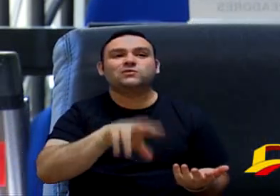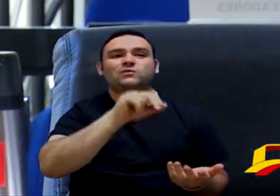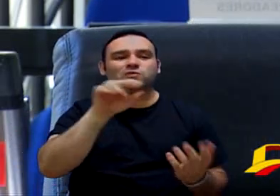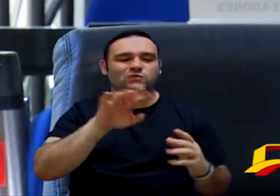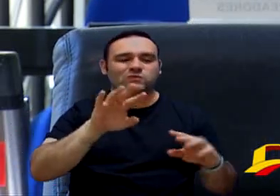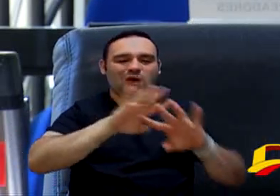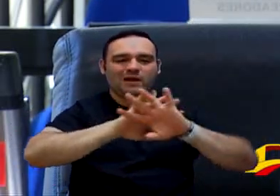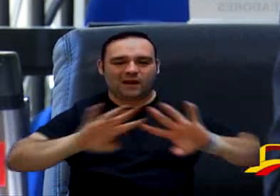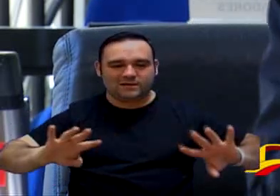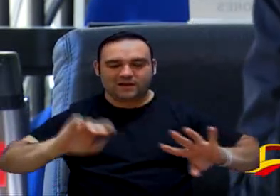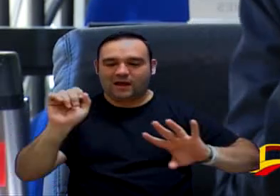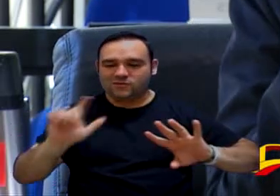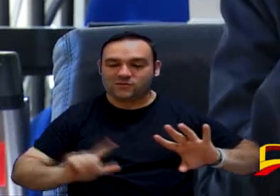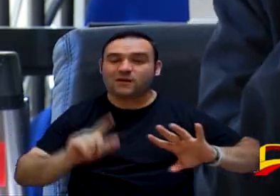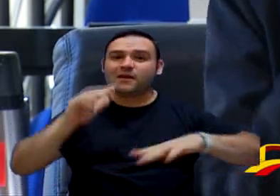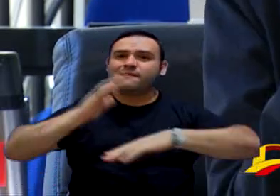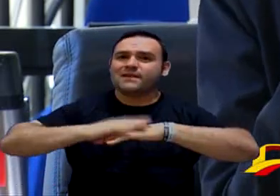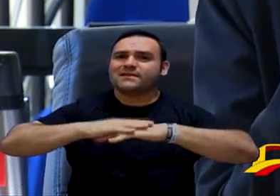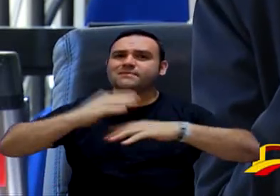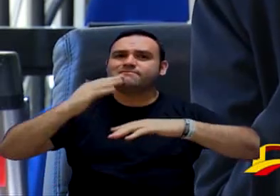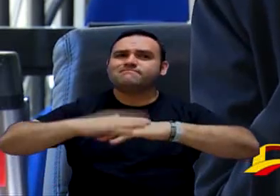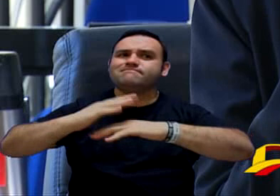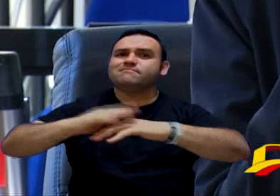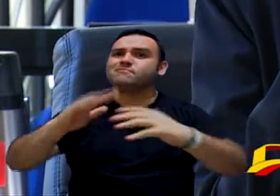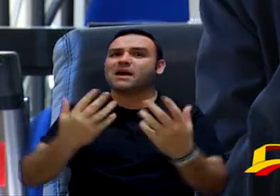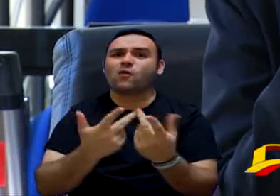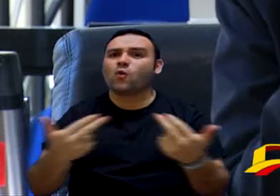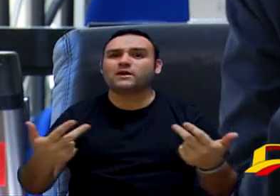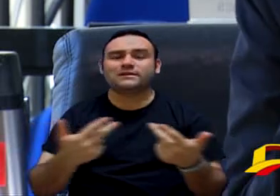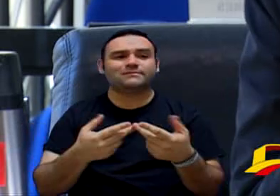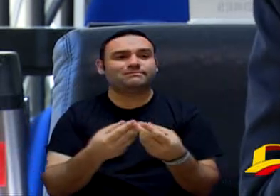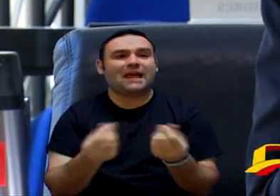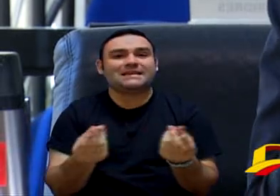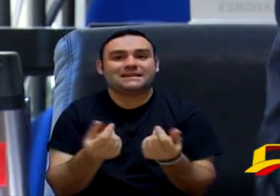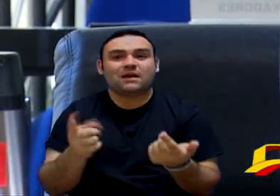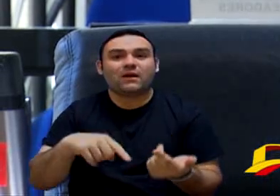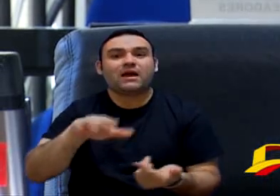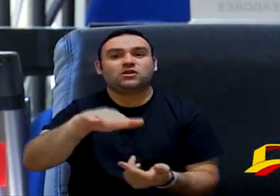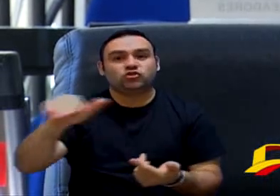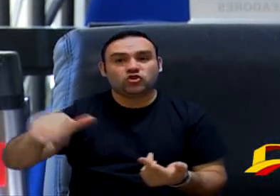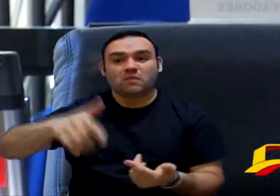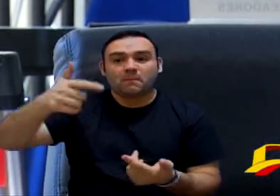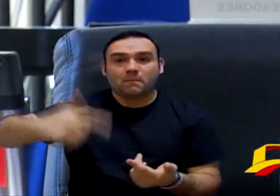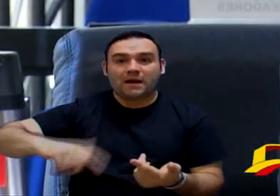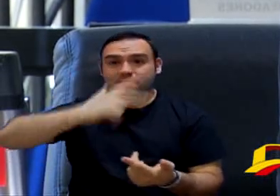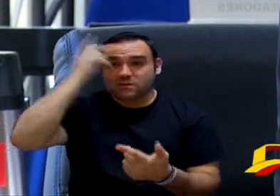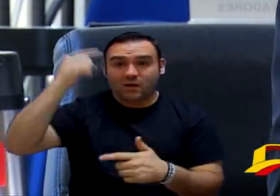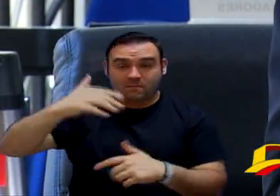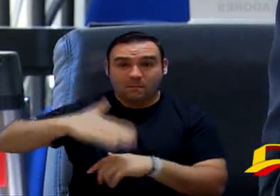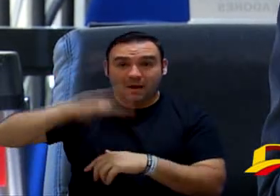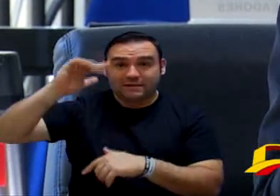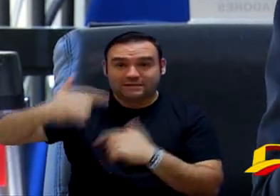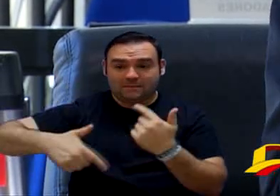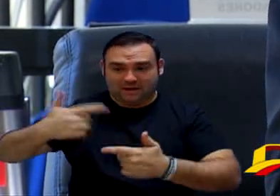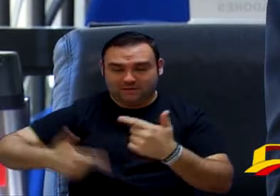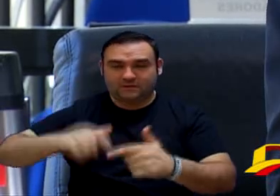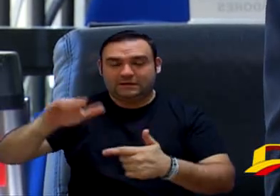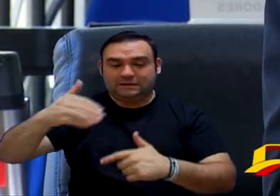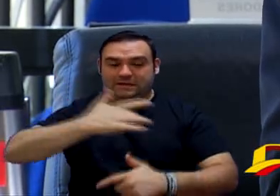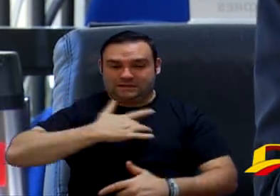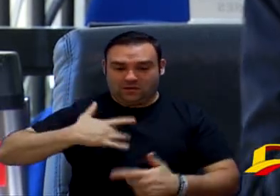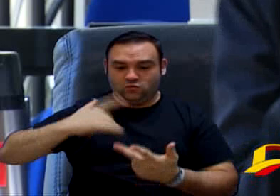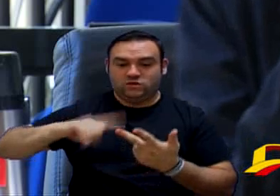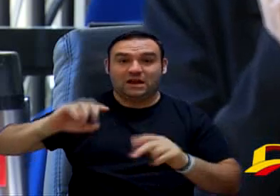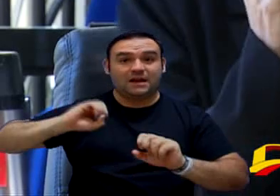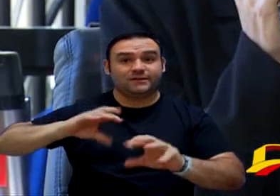gradil de azul daqui a pouco vai fazer outras coisas e o essencial que a contratação de mais trabalhadores na saúde